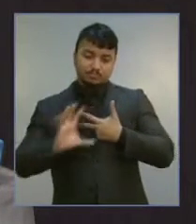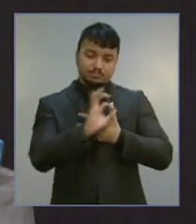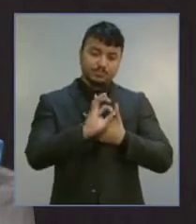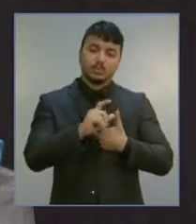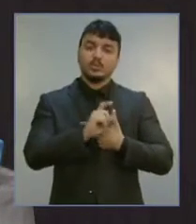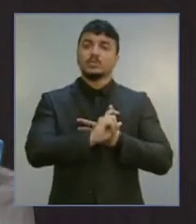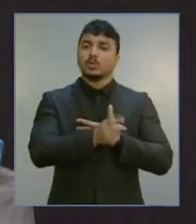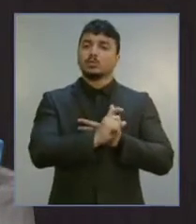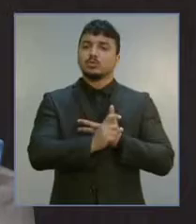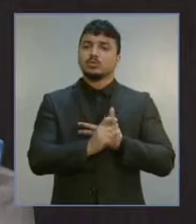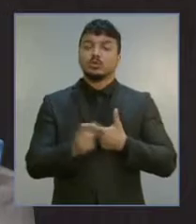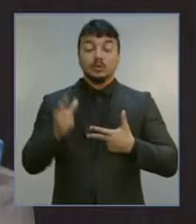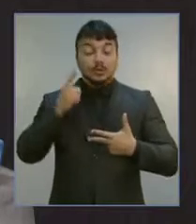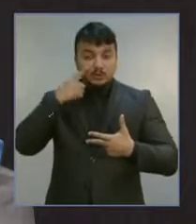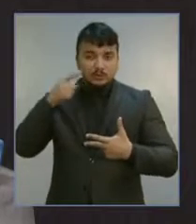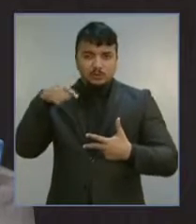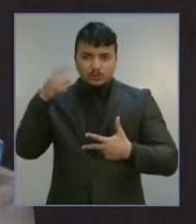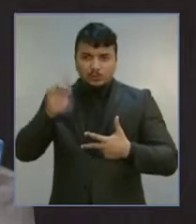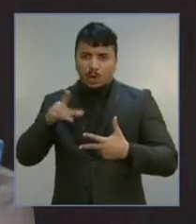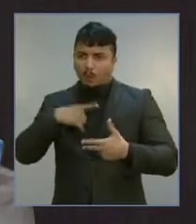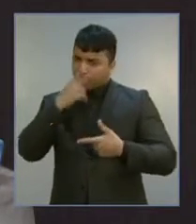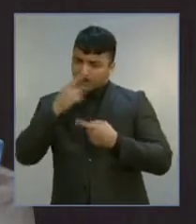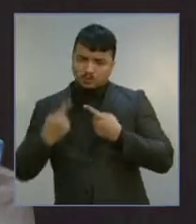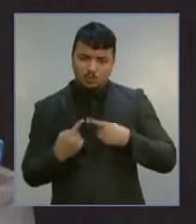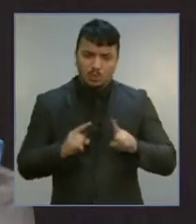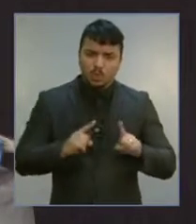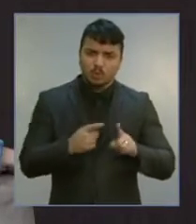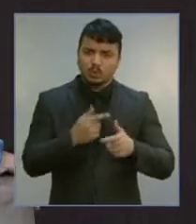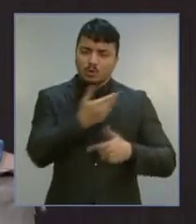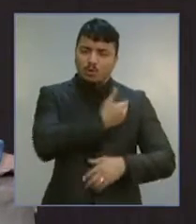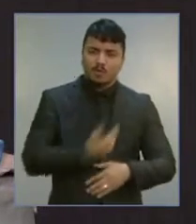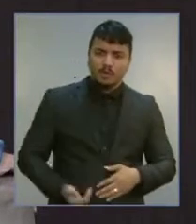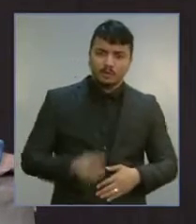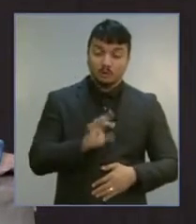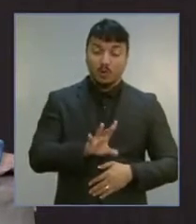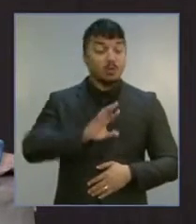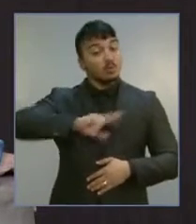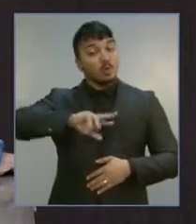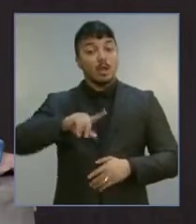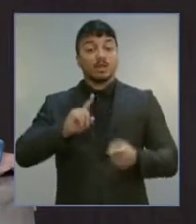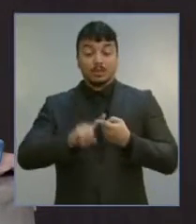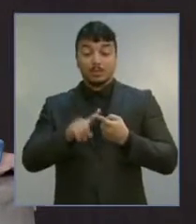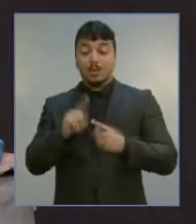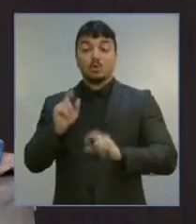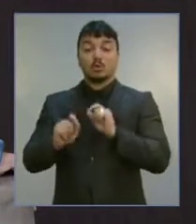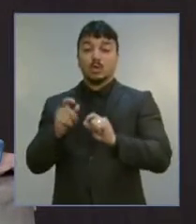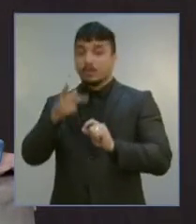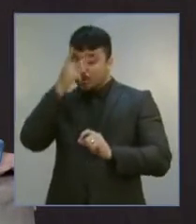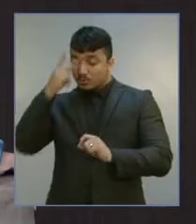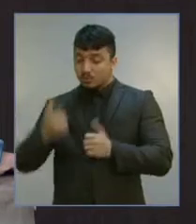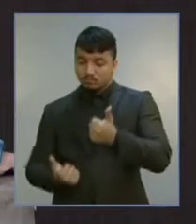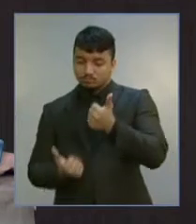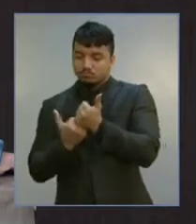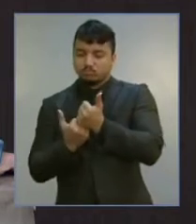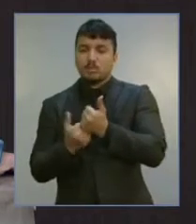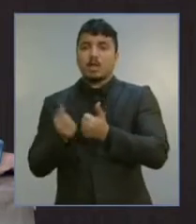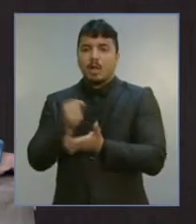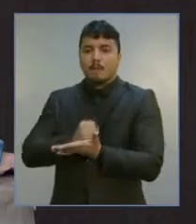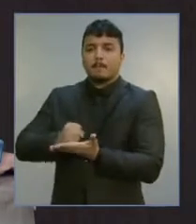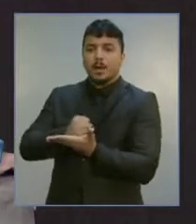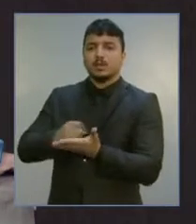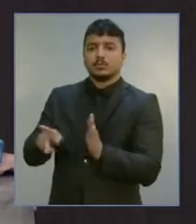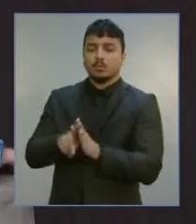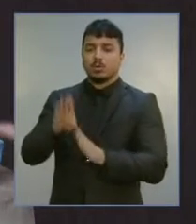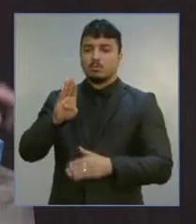não só daqueles que fazemos a oposição mas aqueles que hoje dão sustentação à base do governo